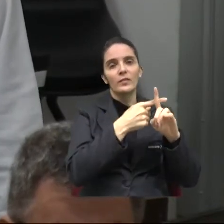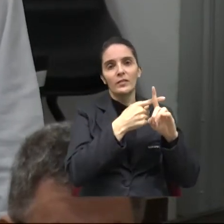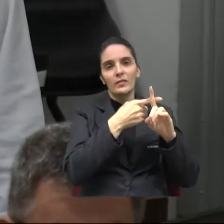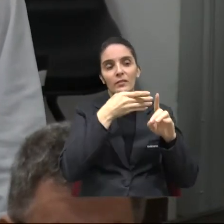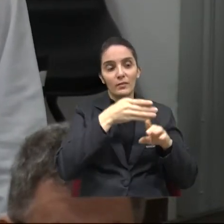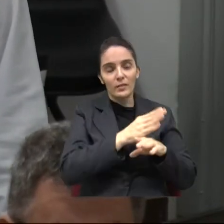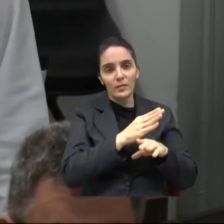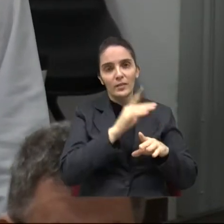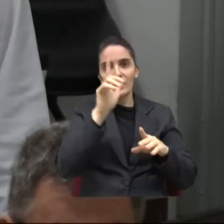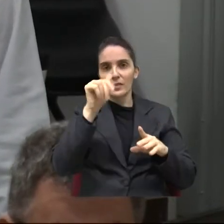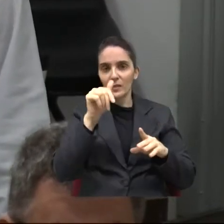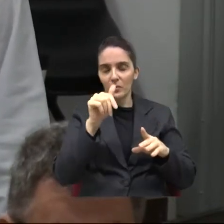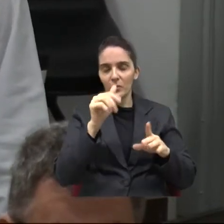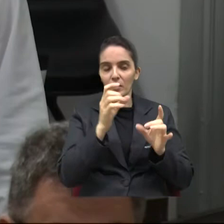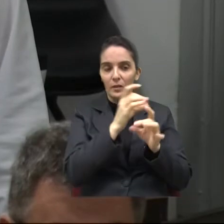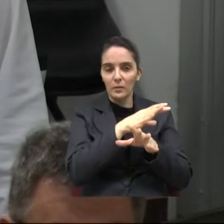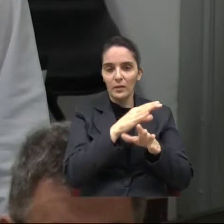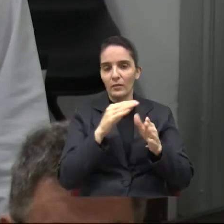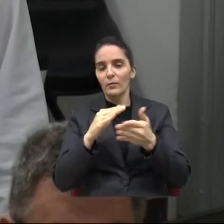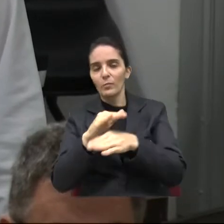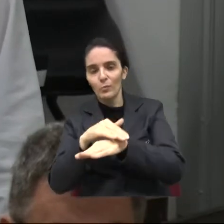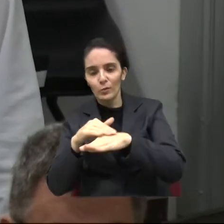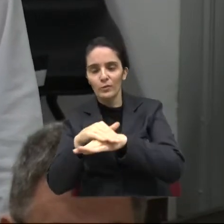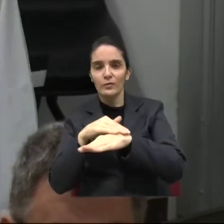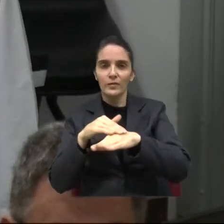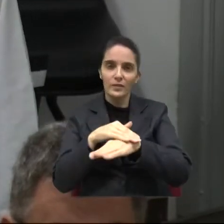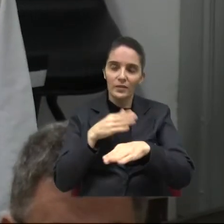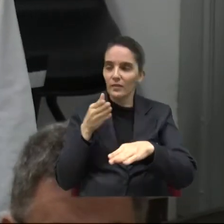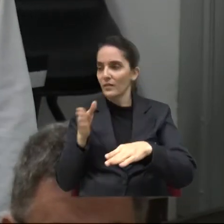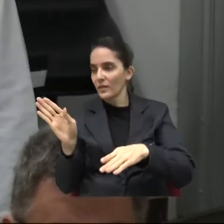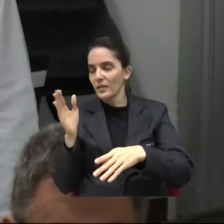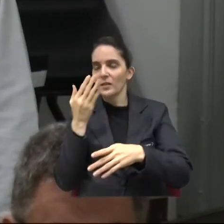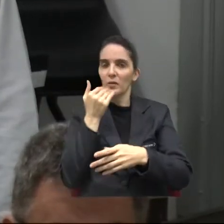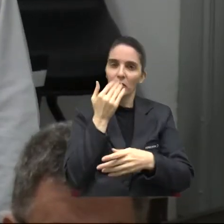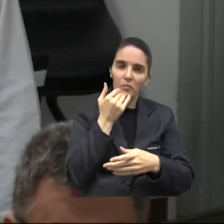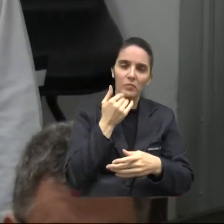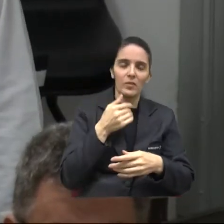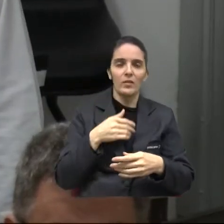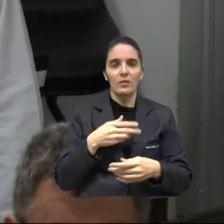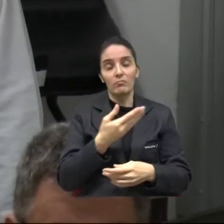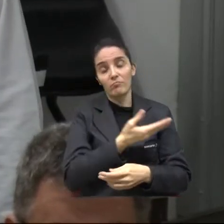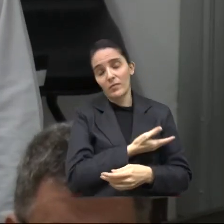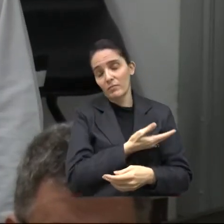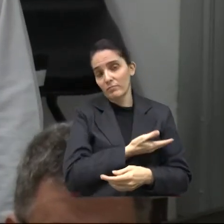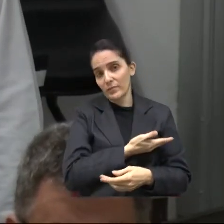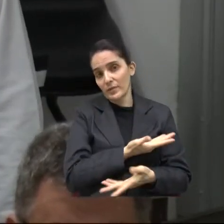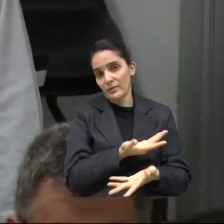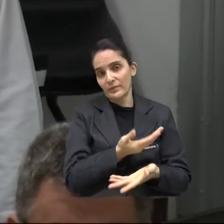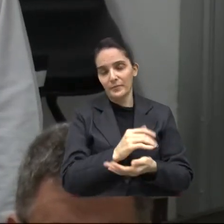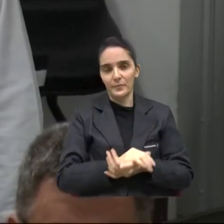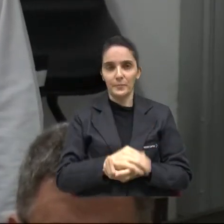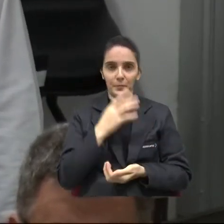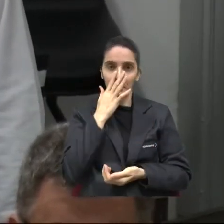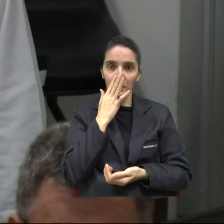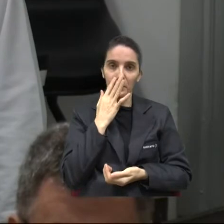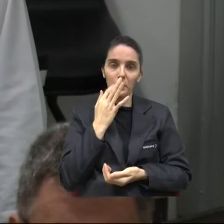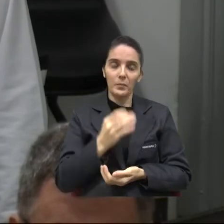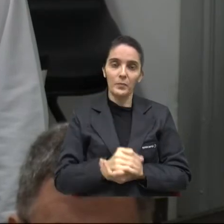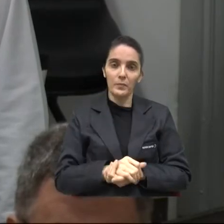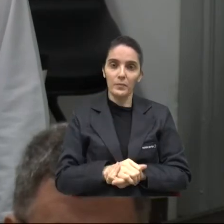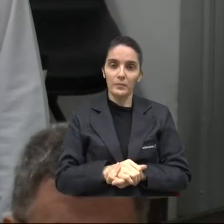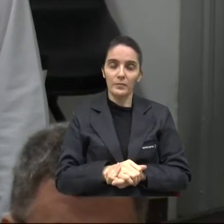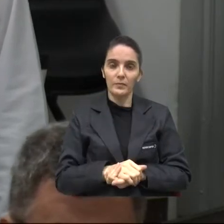Aí o tempo ia avançando, aí a gente saía comer, né, Cris? Era algo que não... Foi algo que